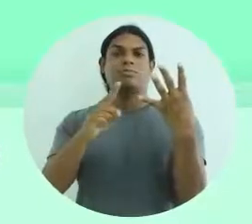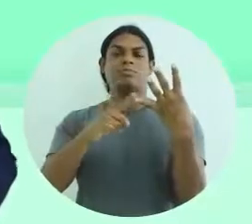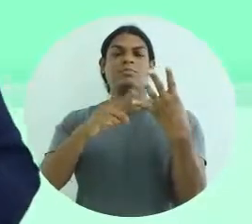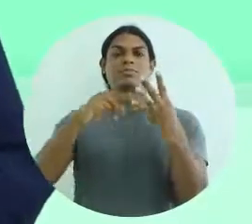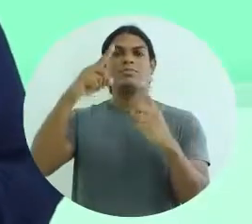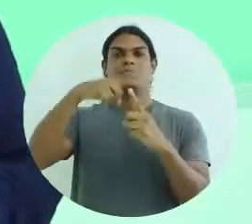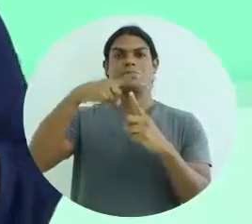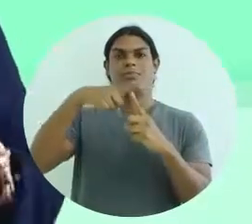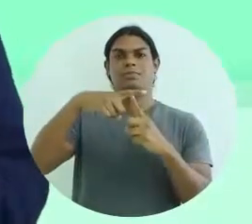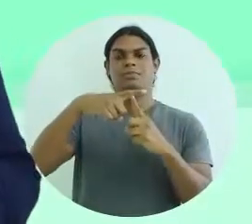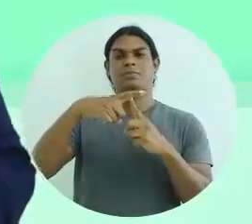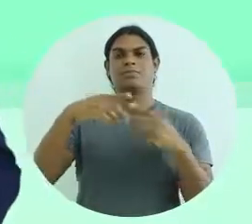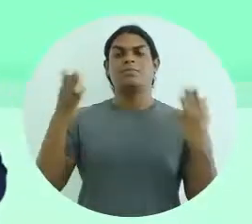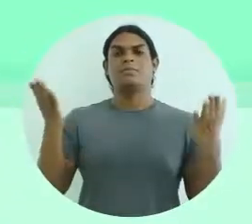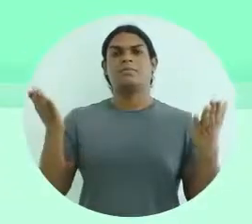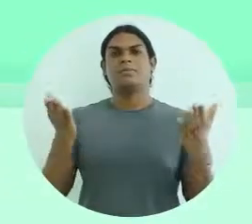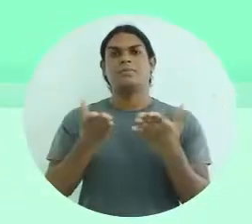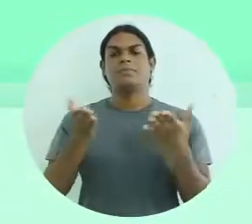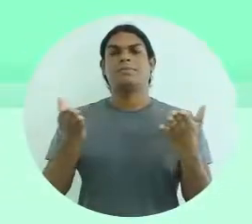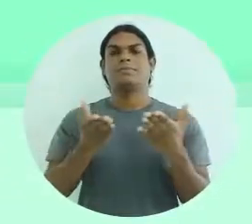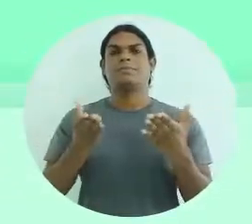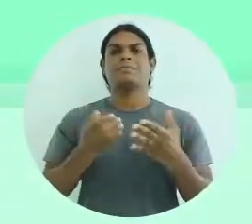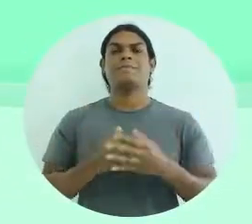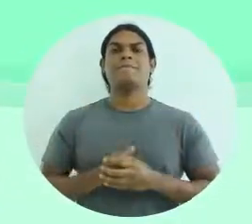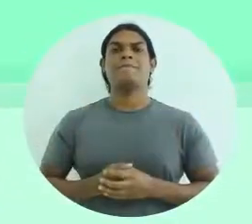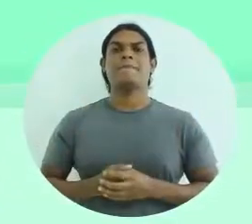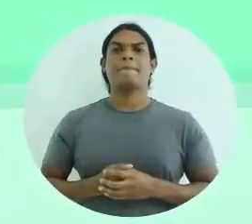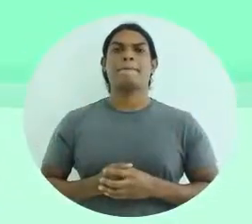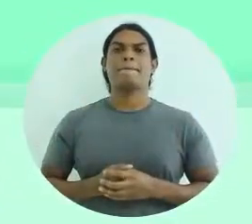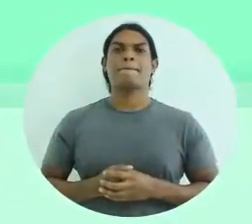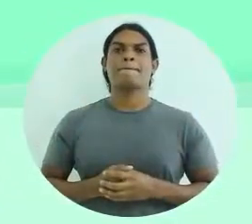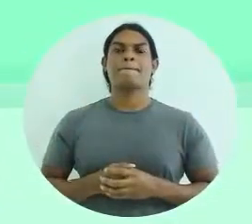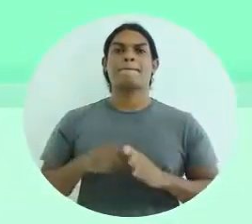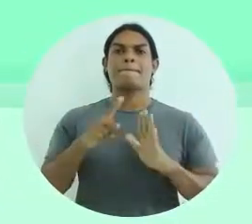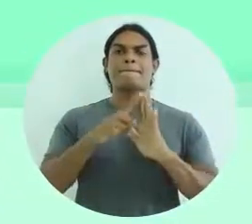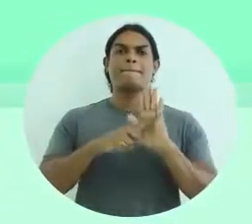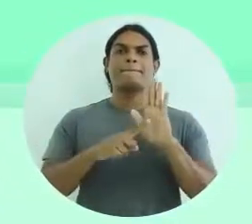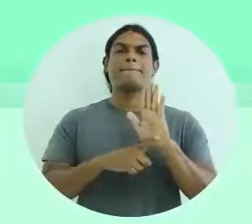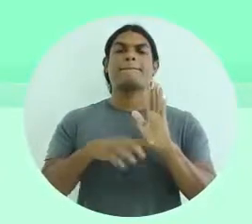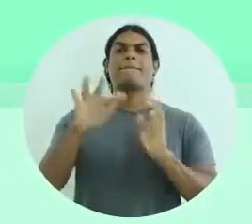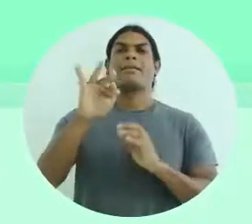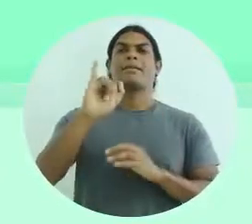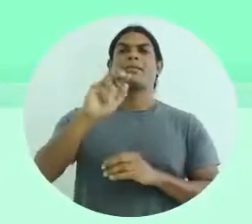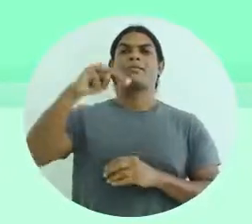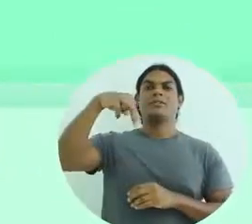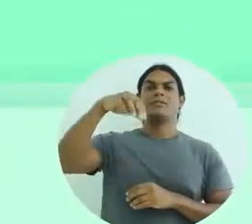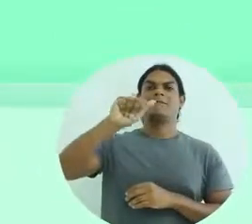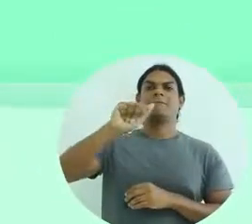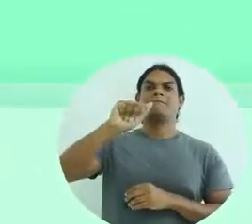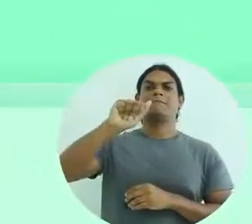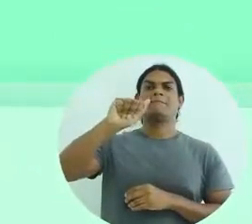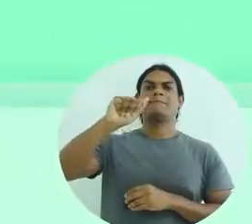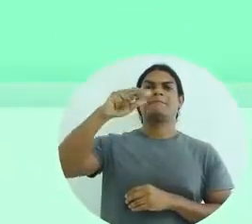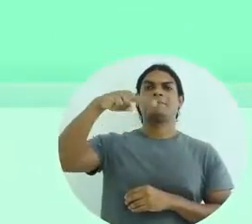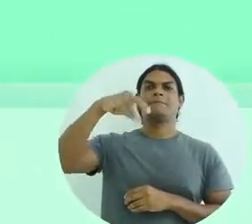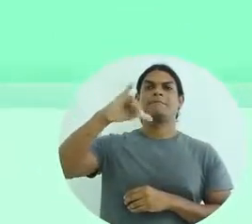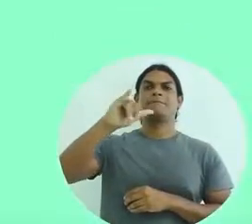BNDES Extim. Vamos agora para o Programa de Financiamento à Exportação, o